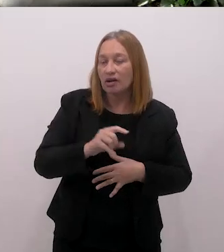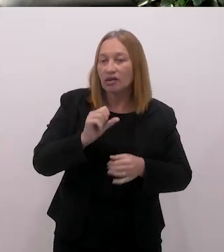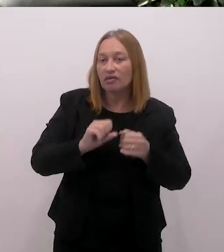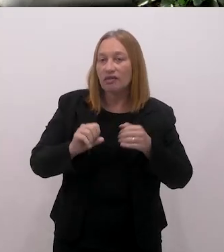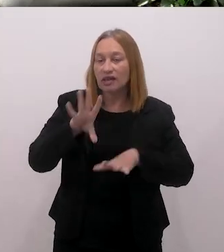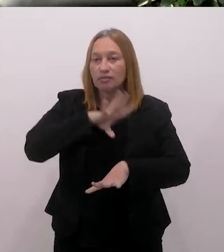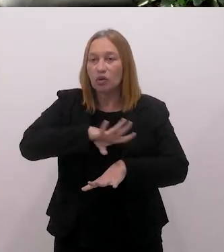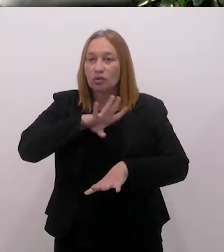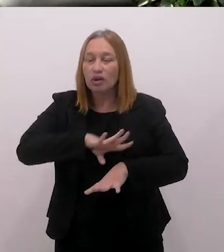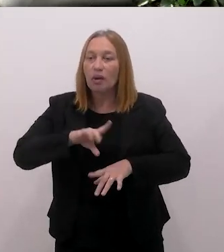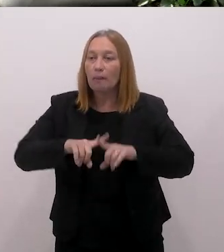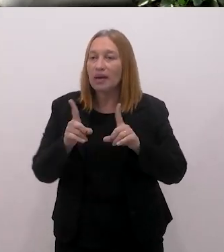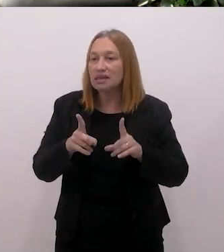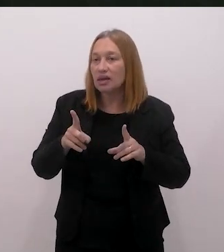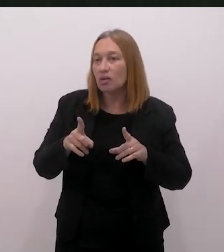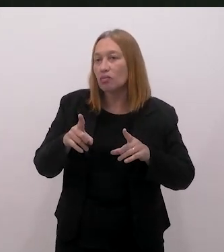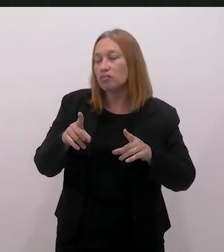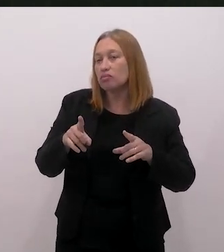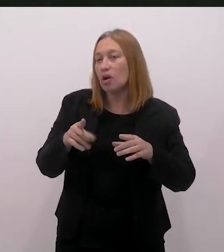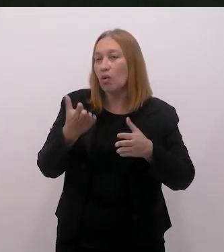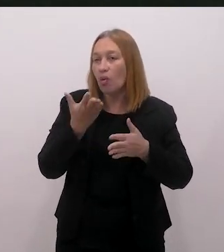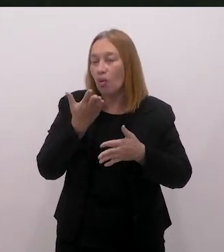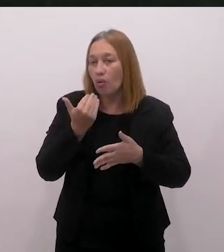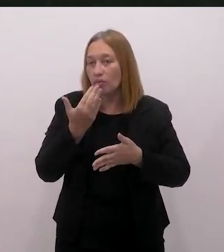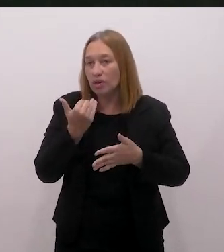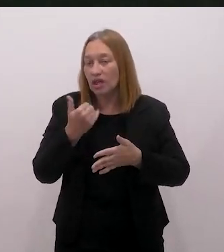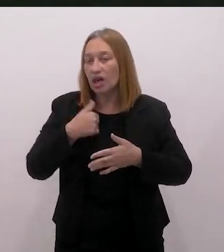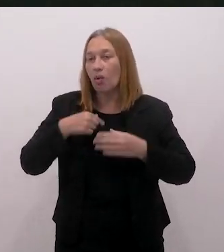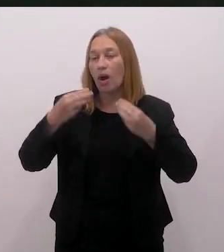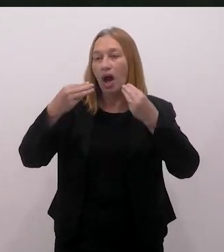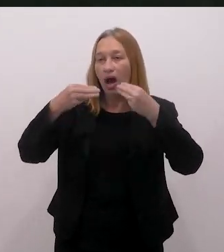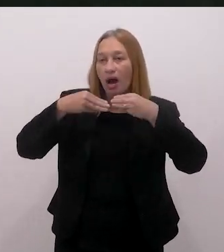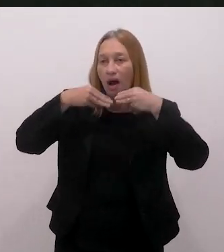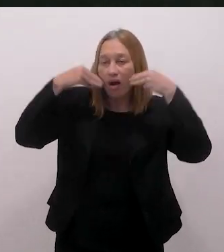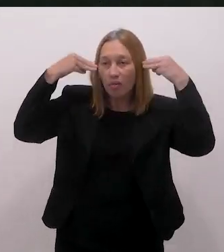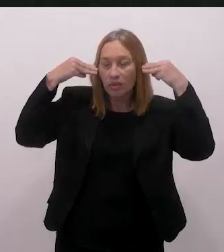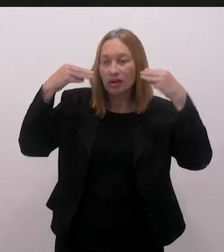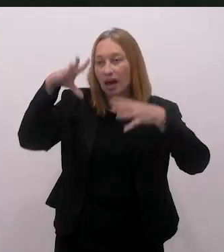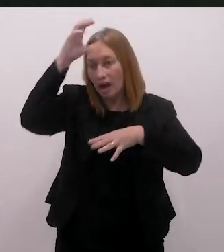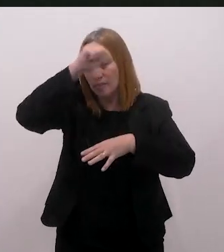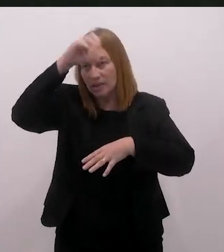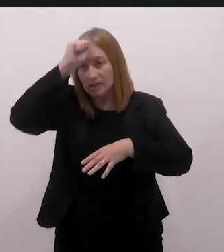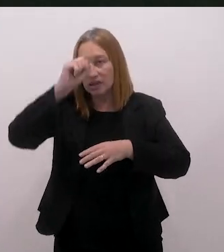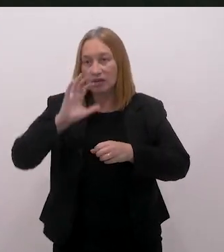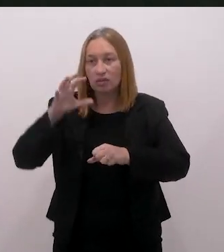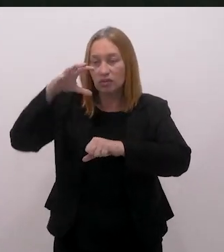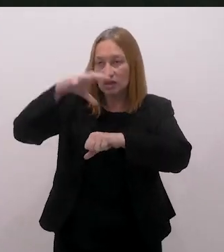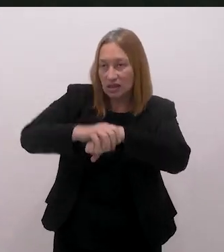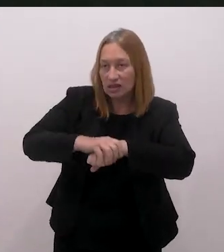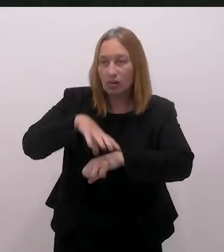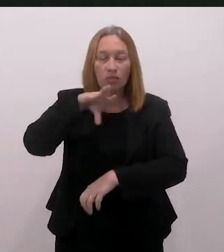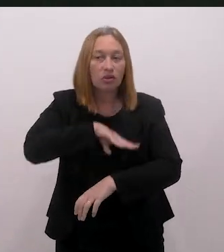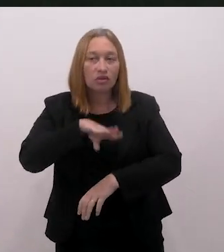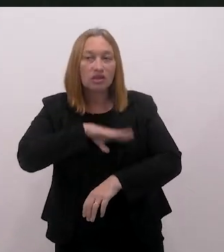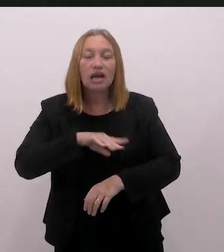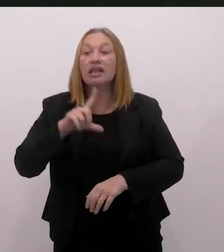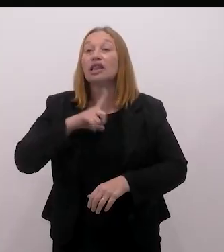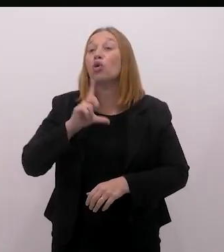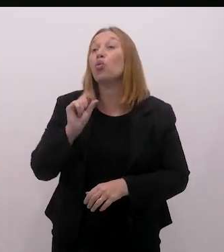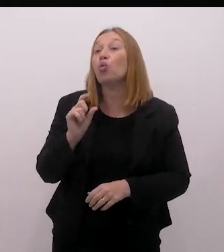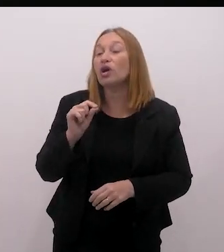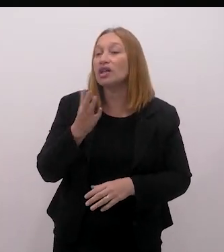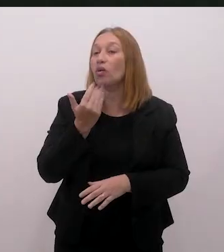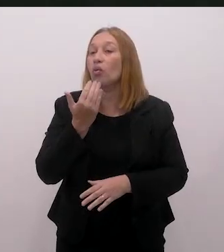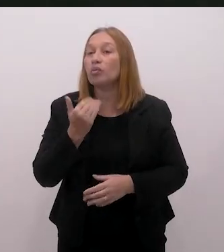muito em Portugal, mas é um prato que eu aprendi em Moçambique, que é a colonização portuguesa. E o que tem